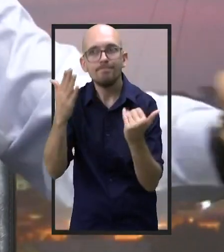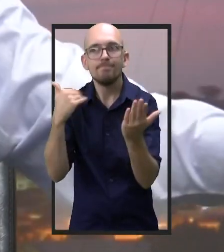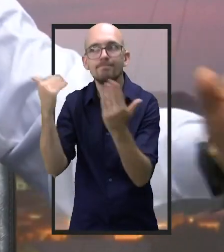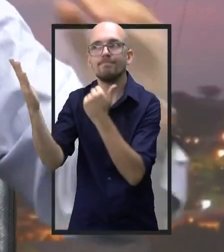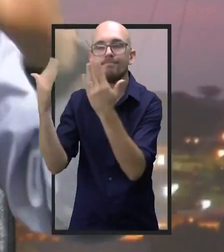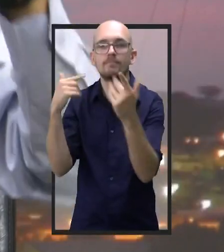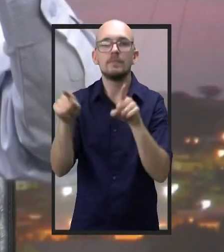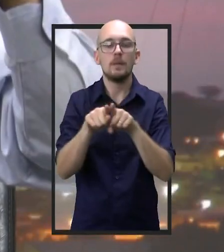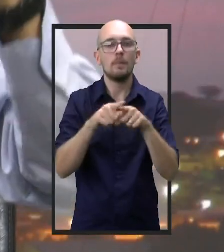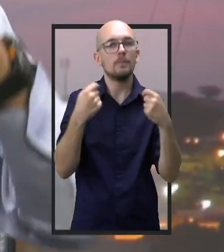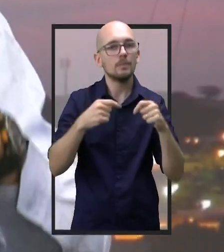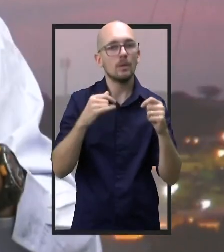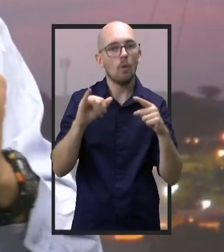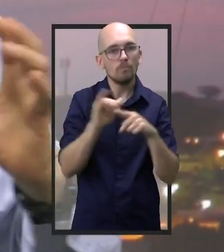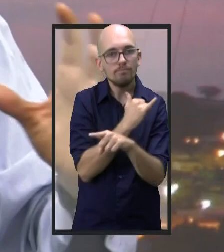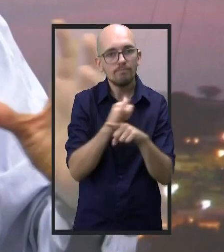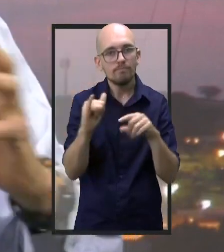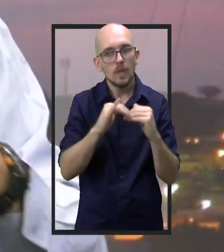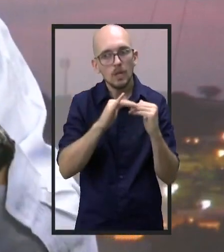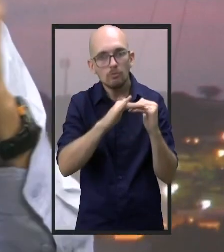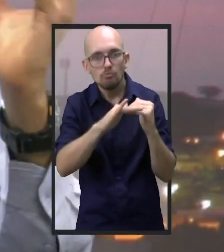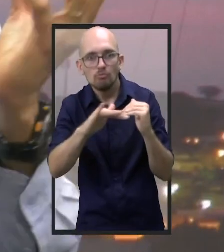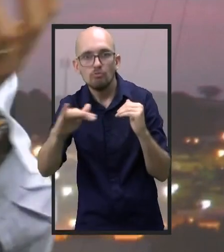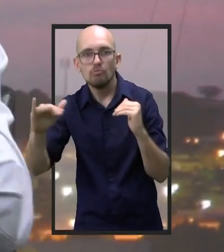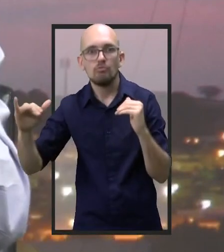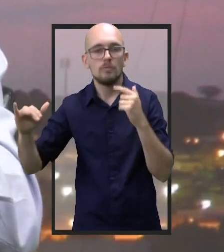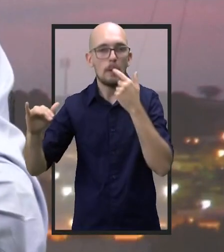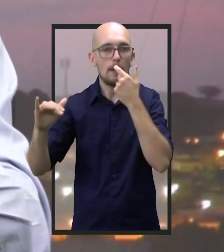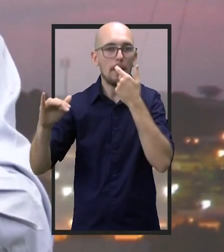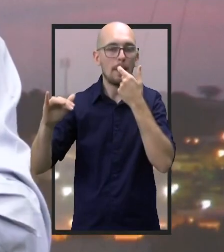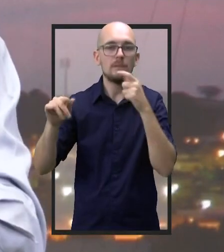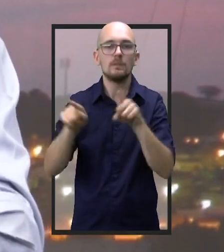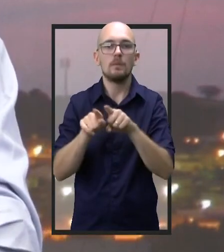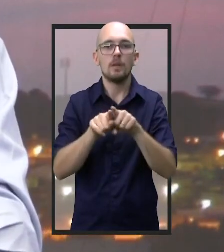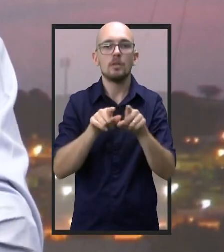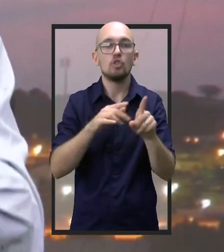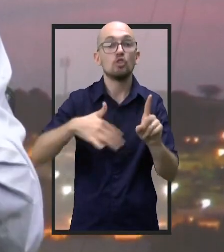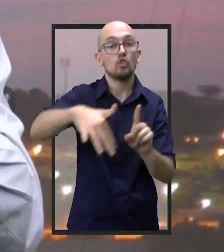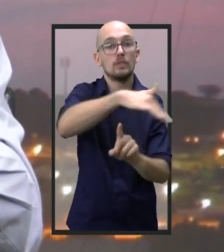capacidade horizontal e vertical, precisamos estar invocando que a sociedade